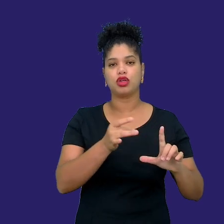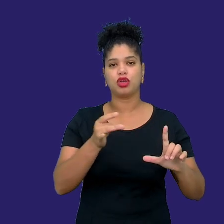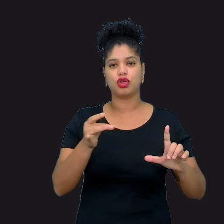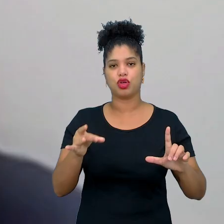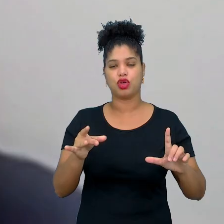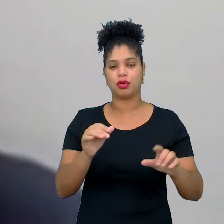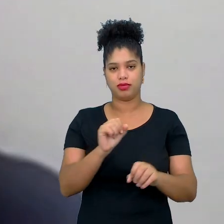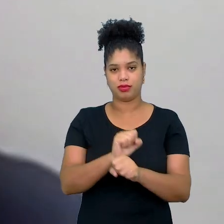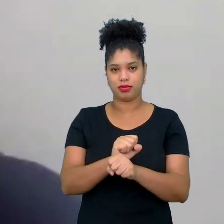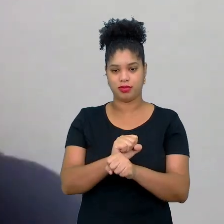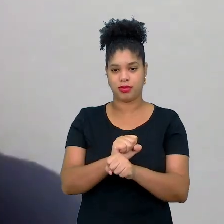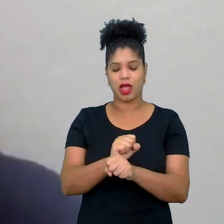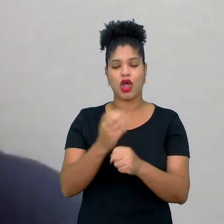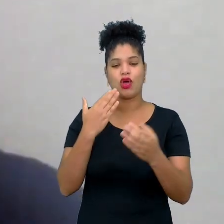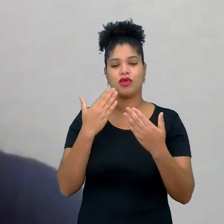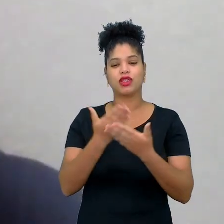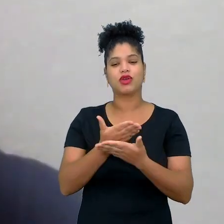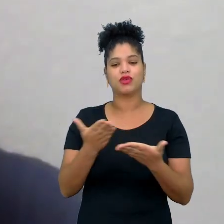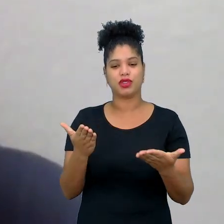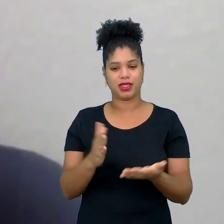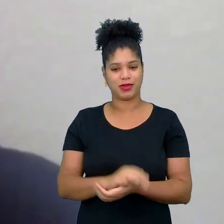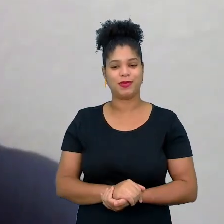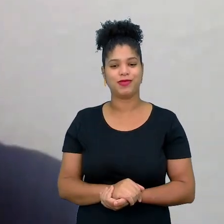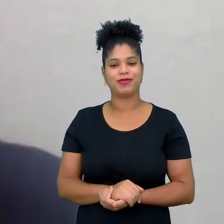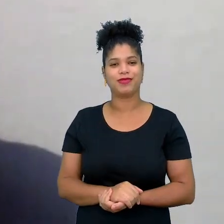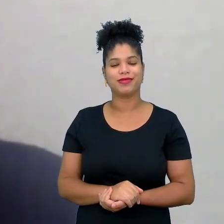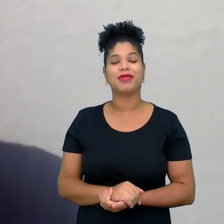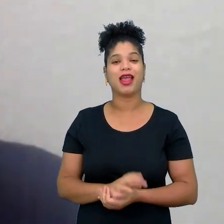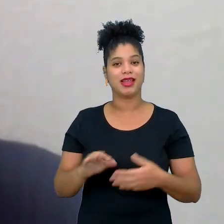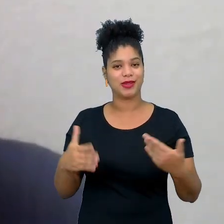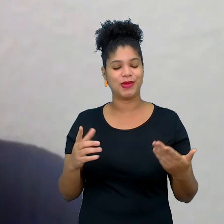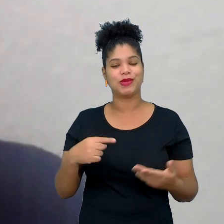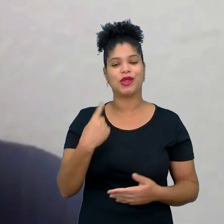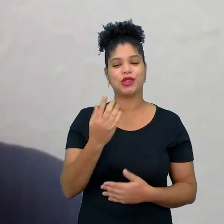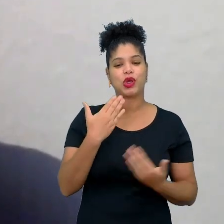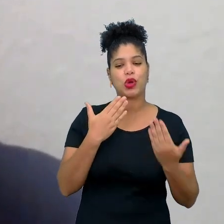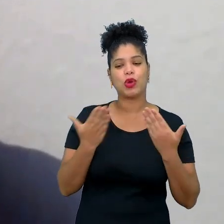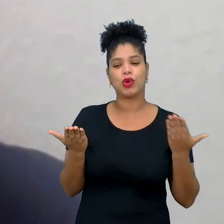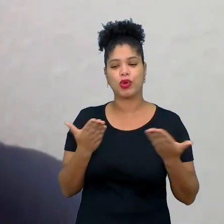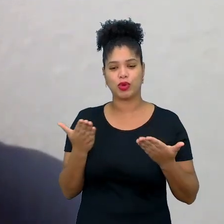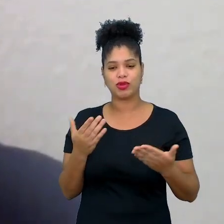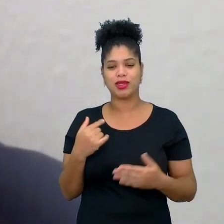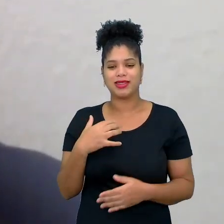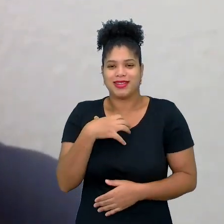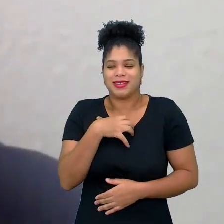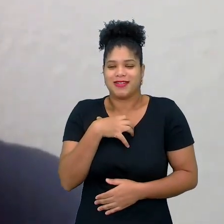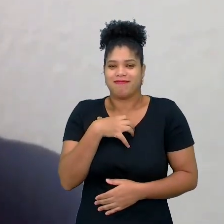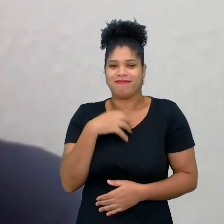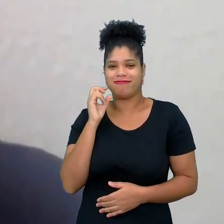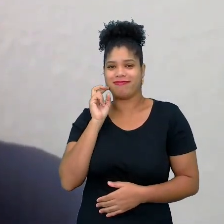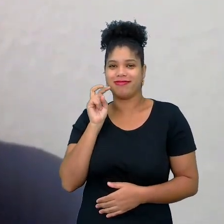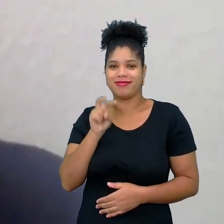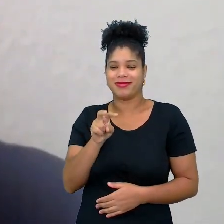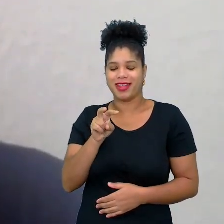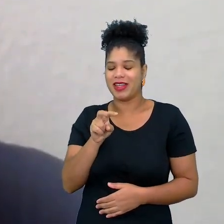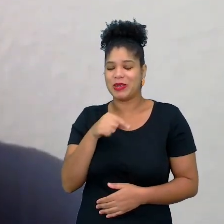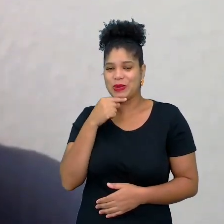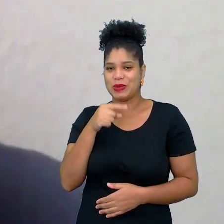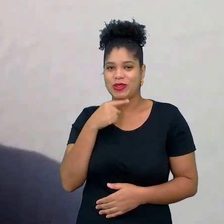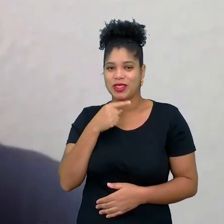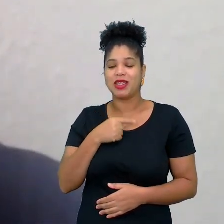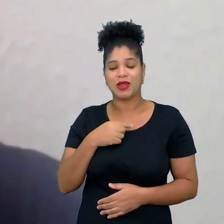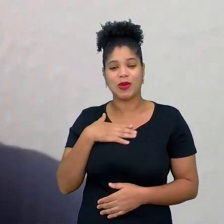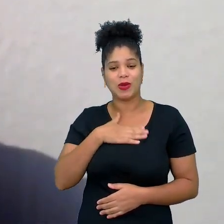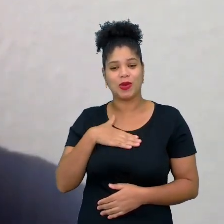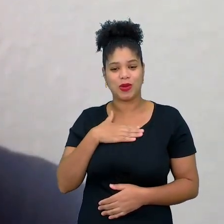eu converso com vocês. Bom, nós vamos conversar, né, eu sinto falta de ver, né, eu acho que é